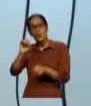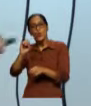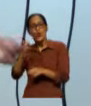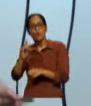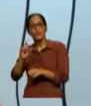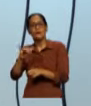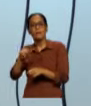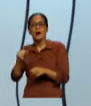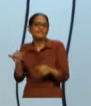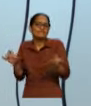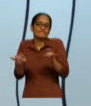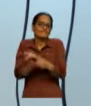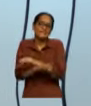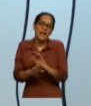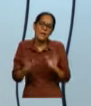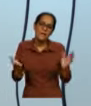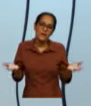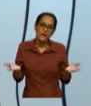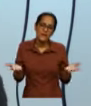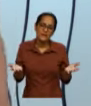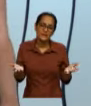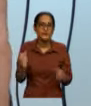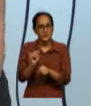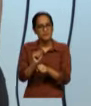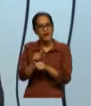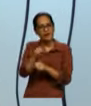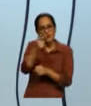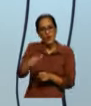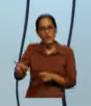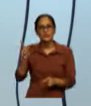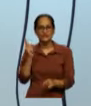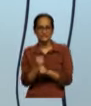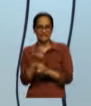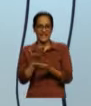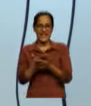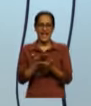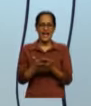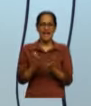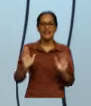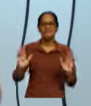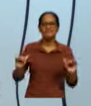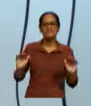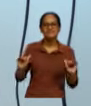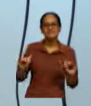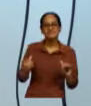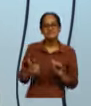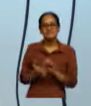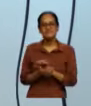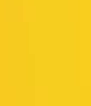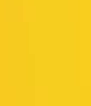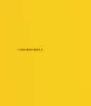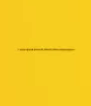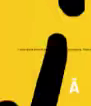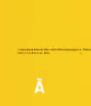decimal. Por hoje é só. Estarei aqui esperando por você. Até a próxima aula!